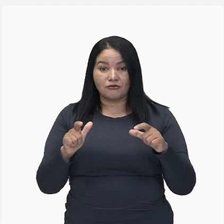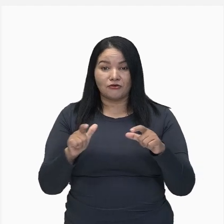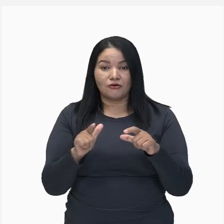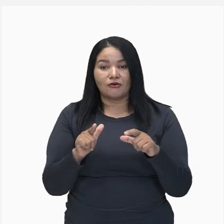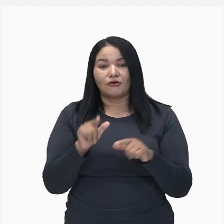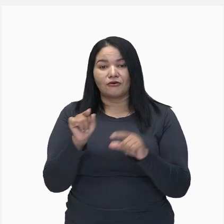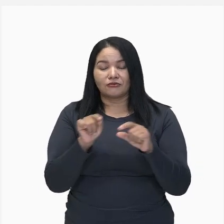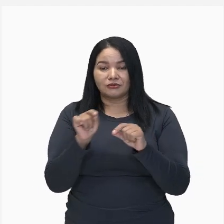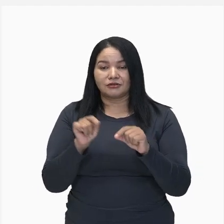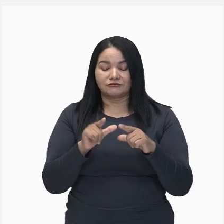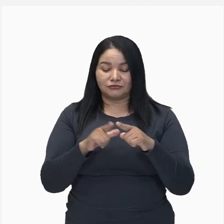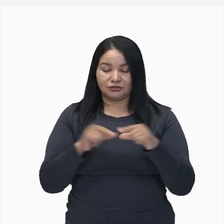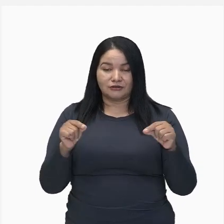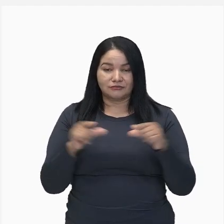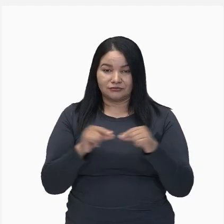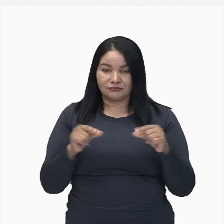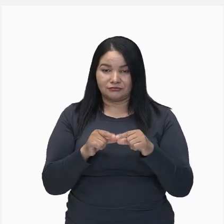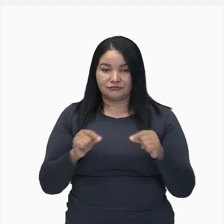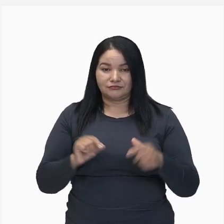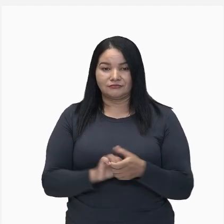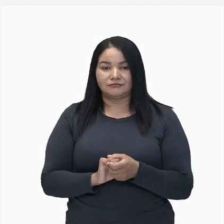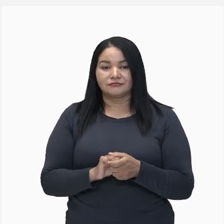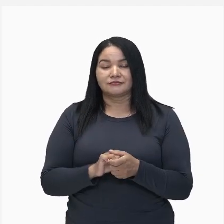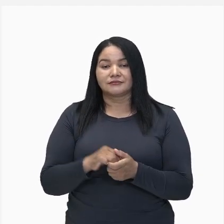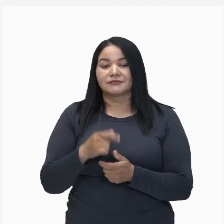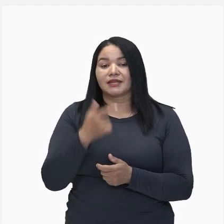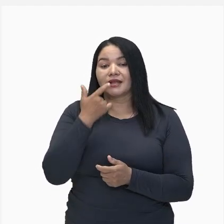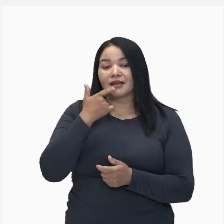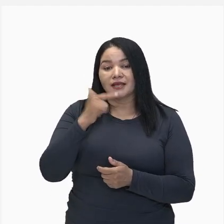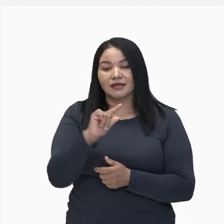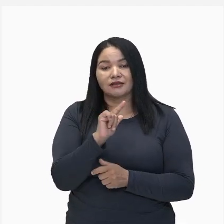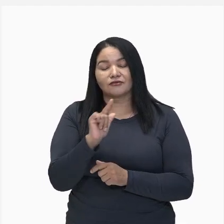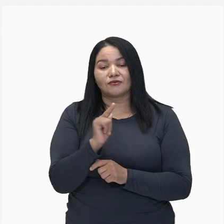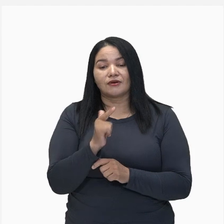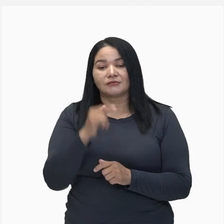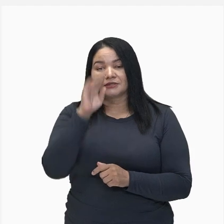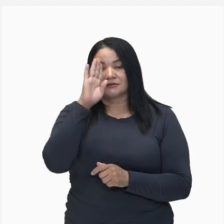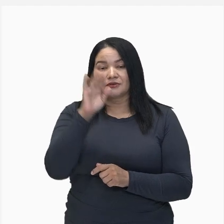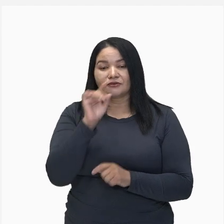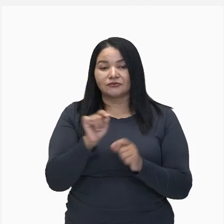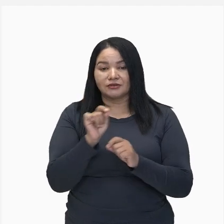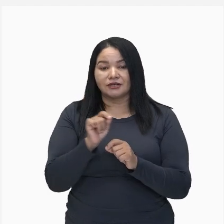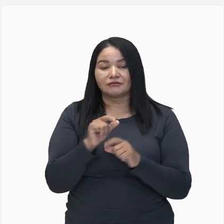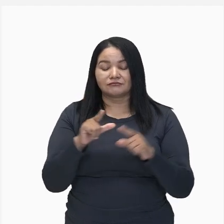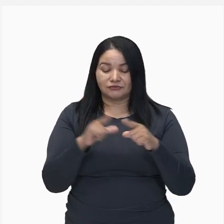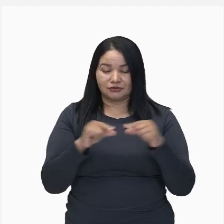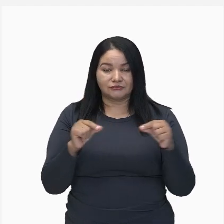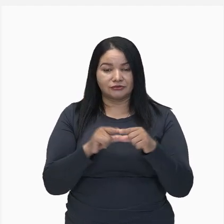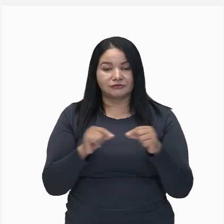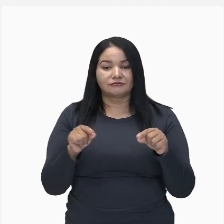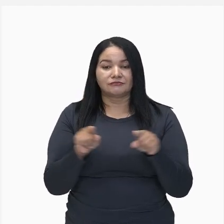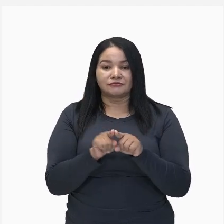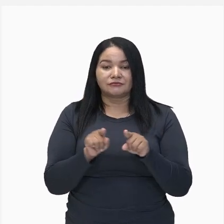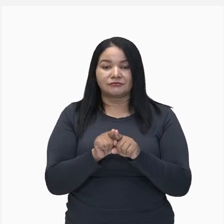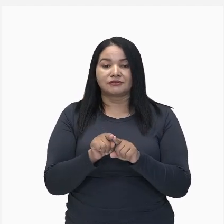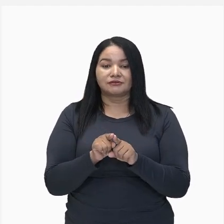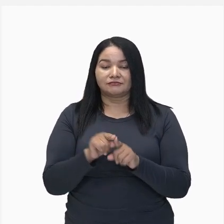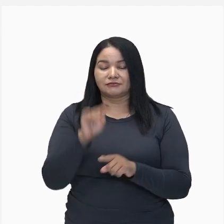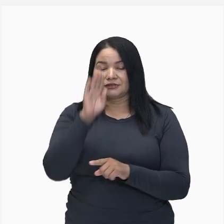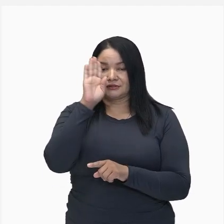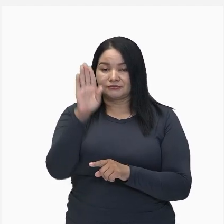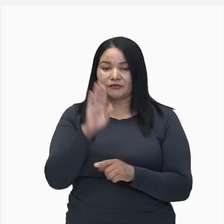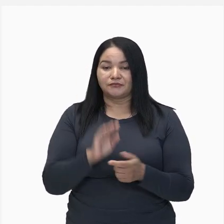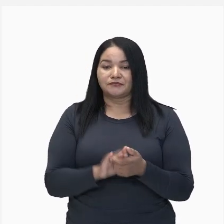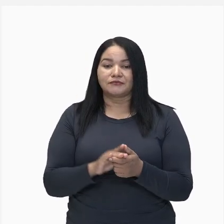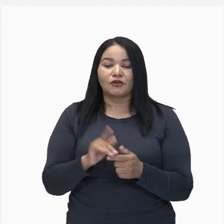etnia japonesa. O idioma, né, a língua oficial vai ser o japonês, que vai ser o predominante.